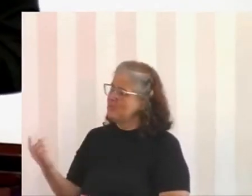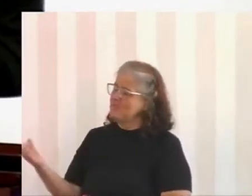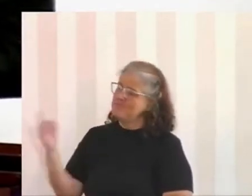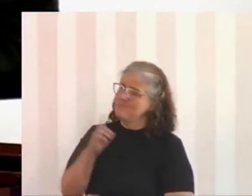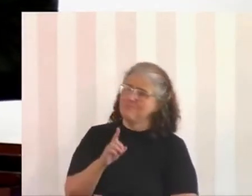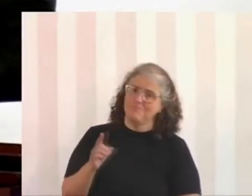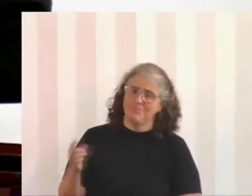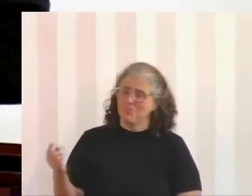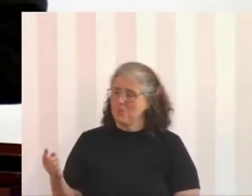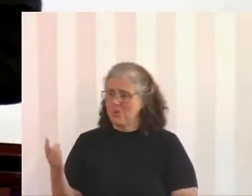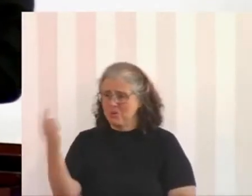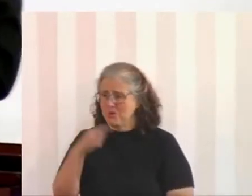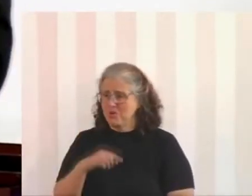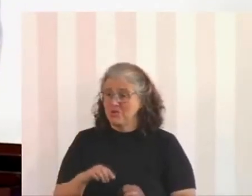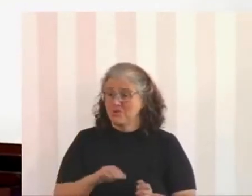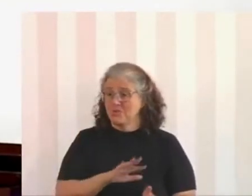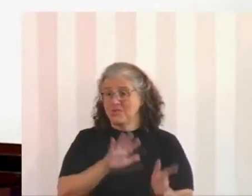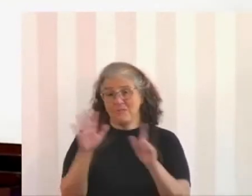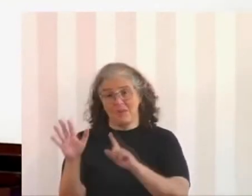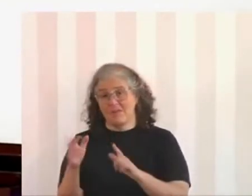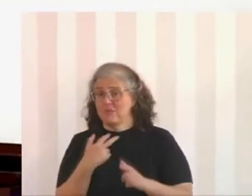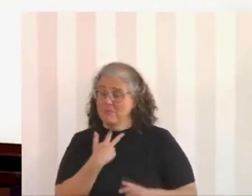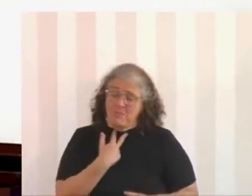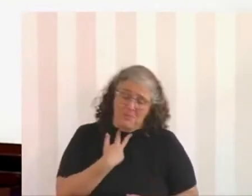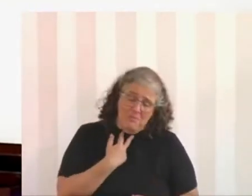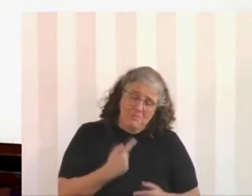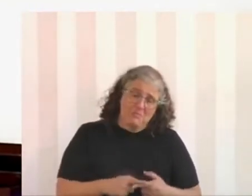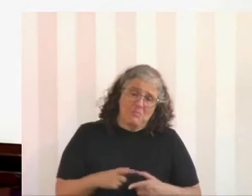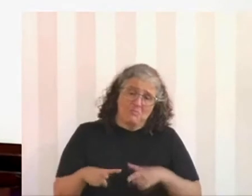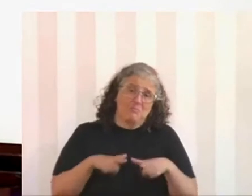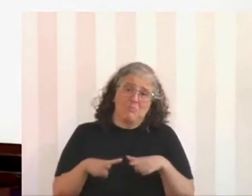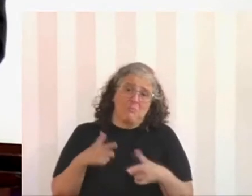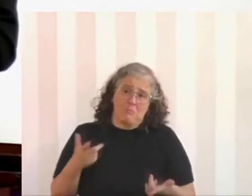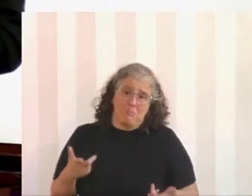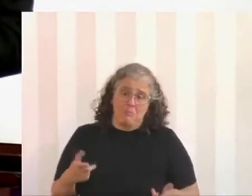dá para chamar para ir na minha casa no domingo, porque esse momento é meu.